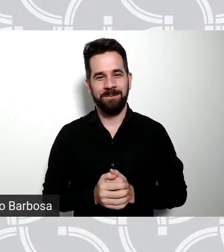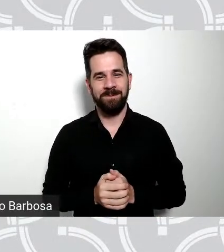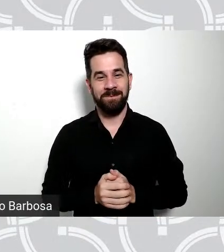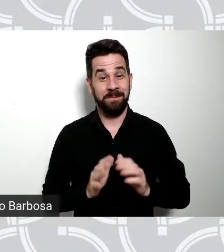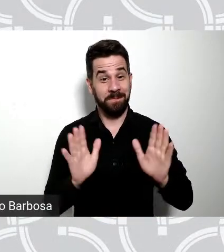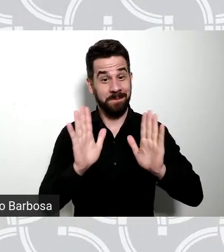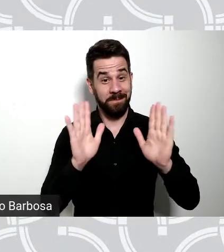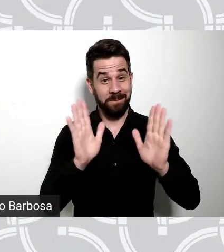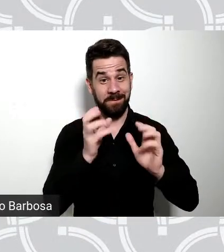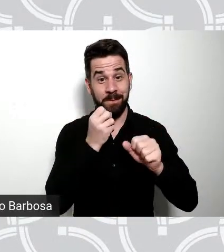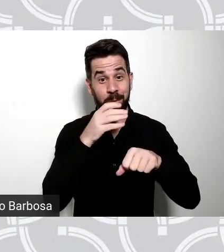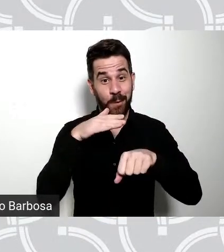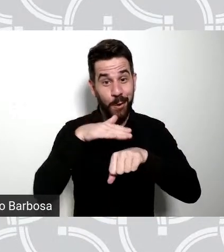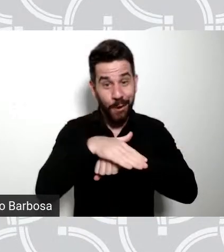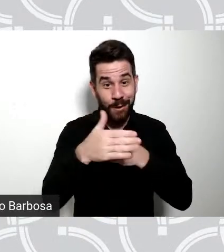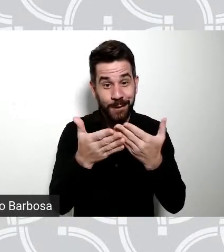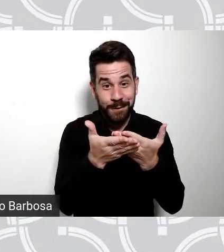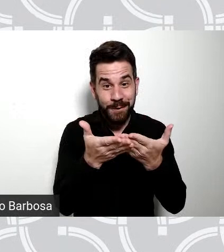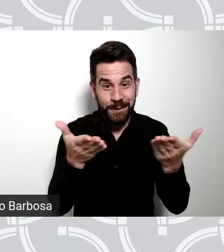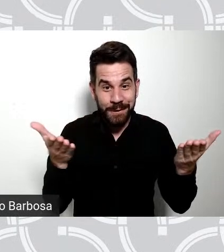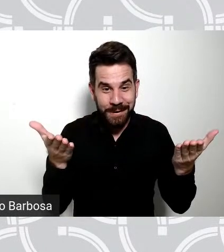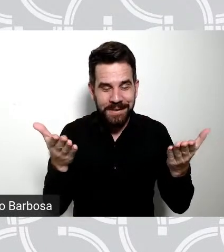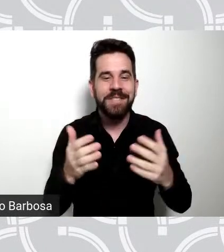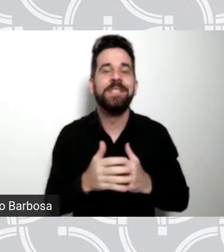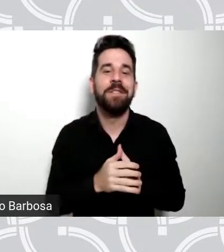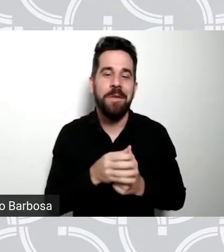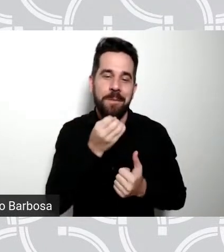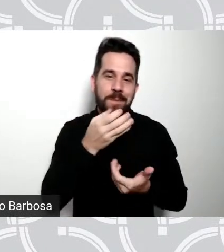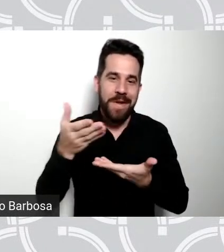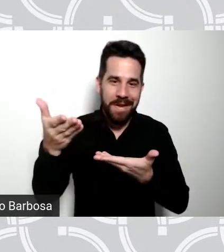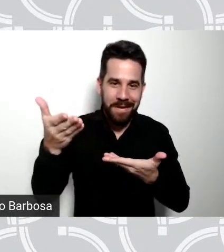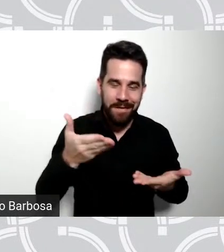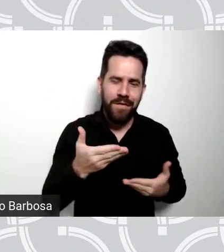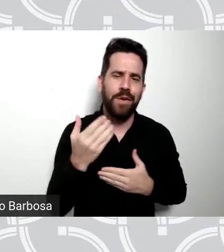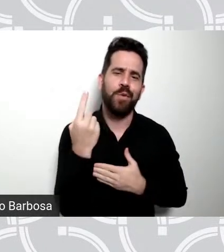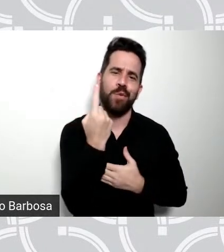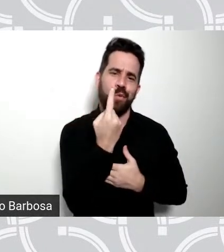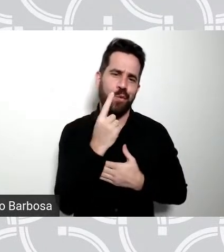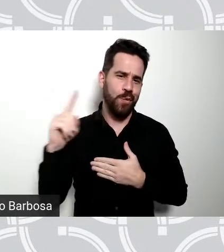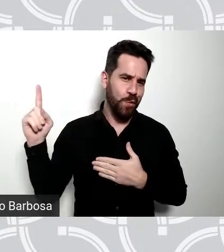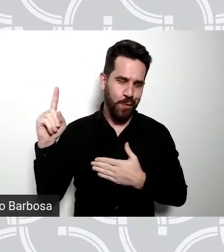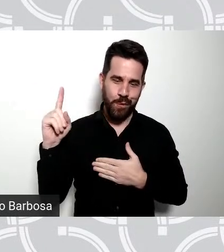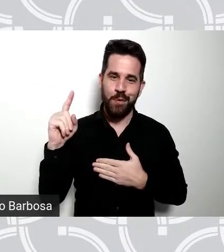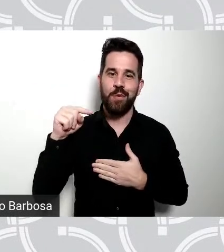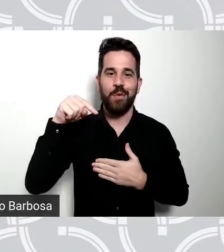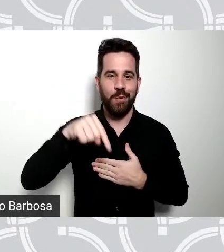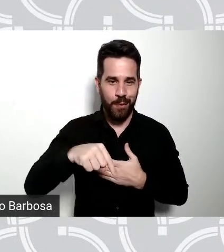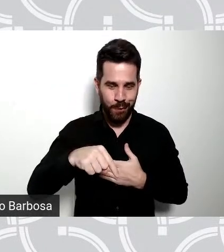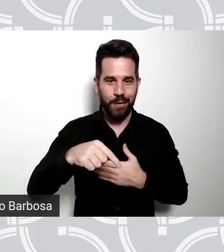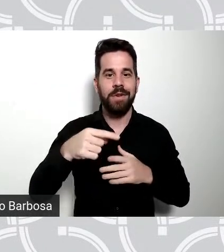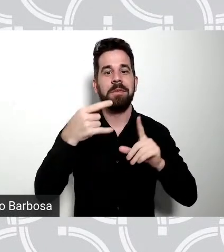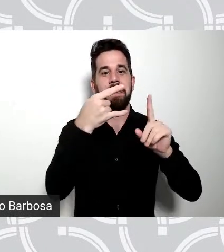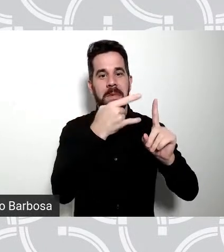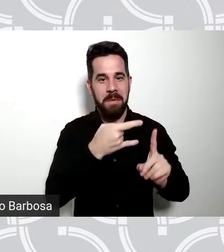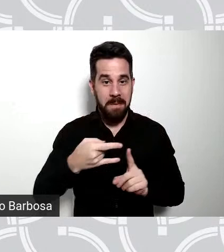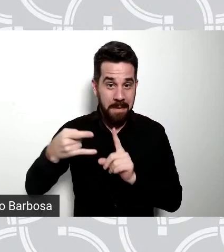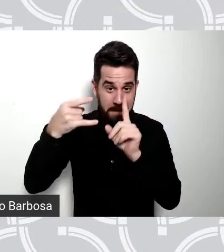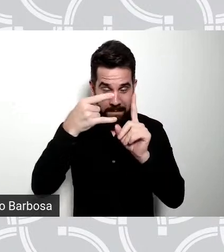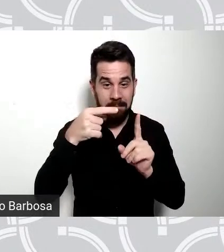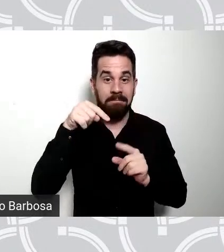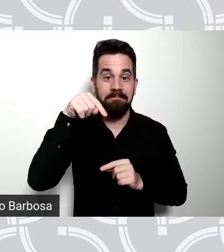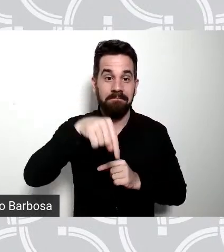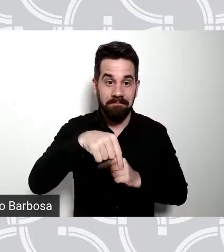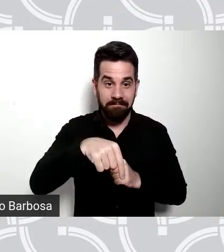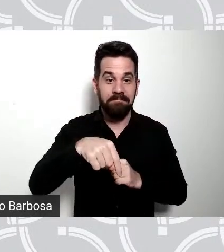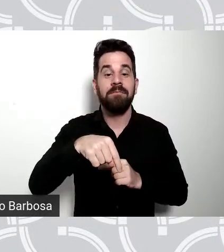Boa noite a todos e todas. Bem-vindos ao último webinário desse oitavo seminário de História